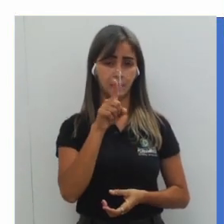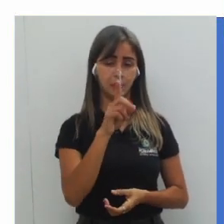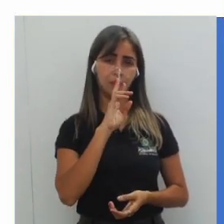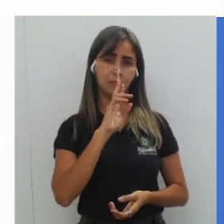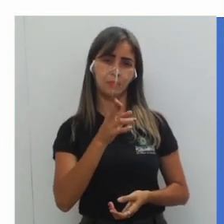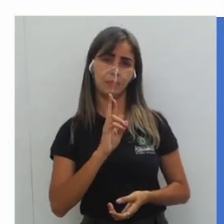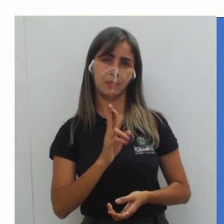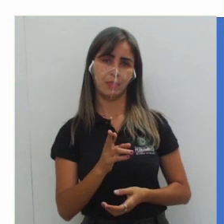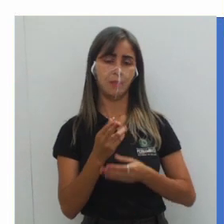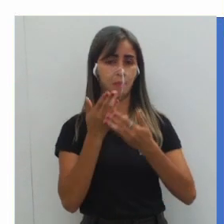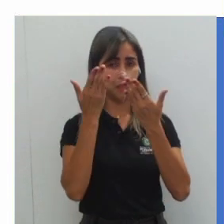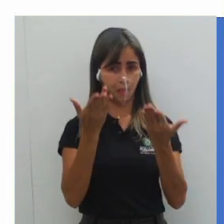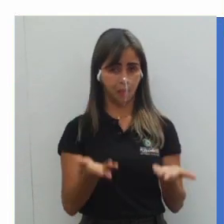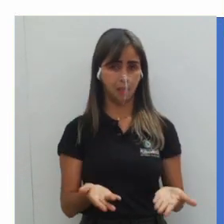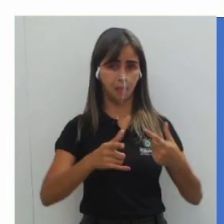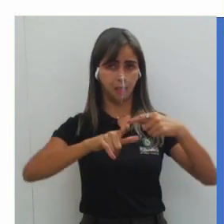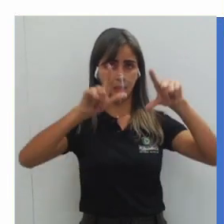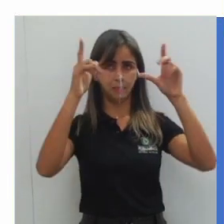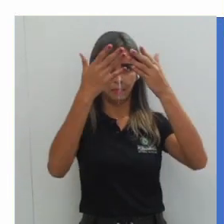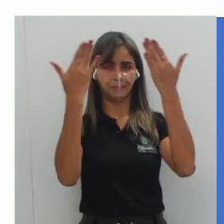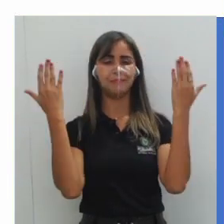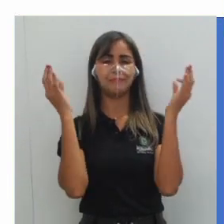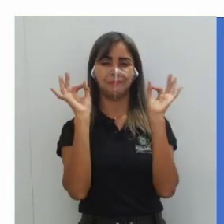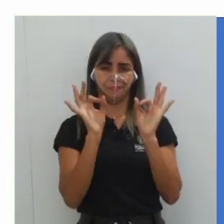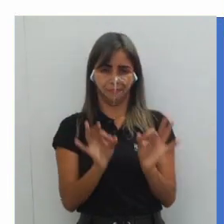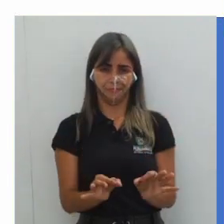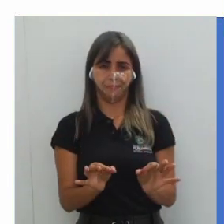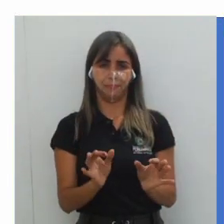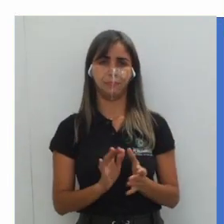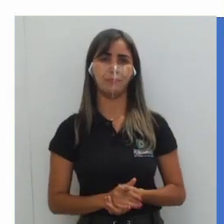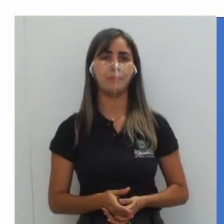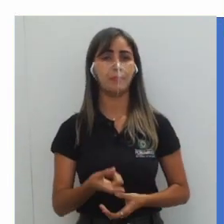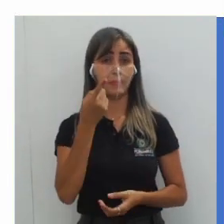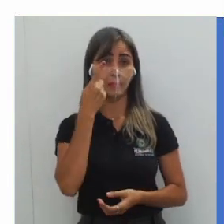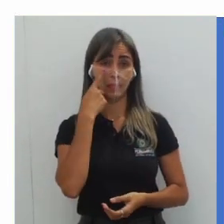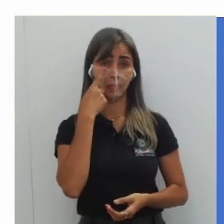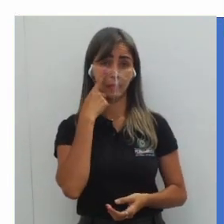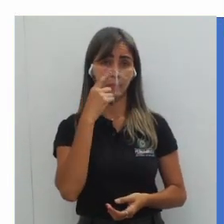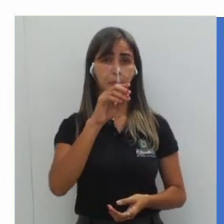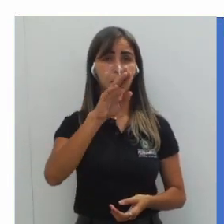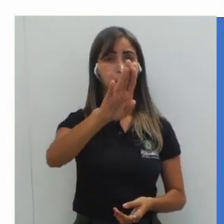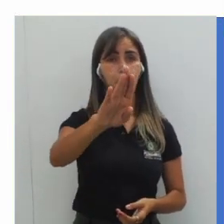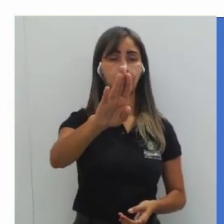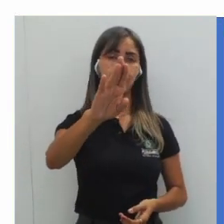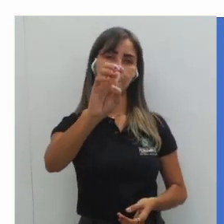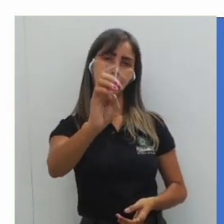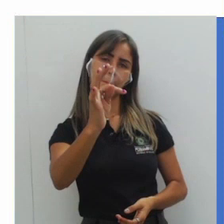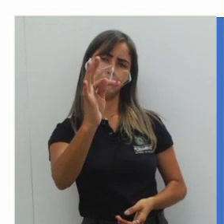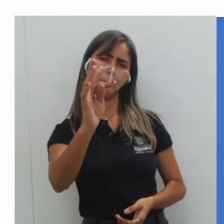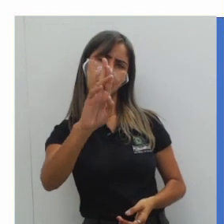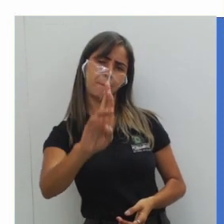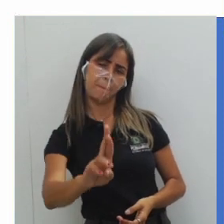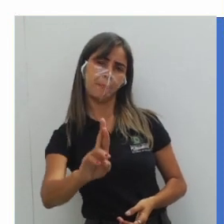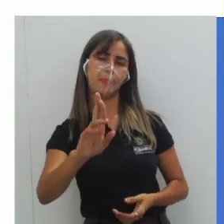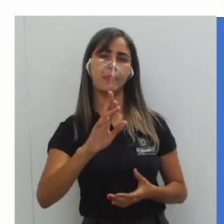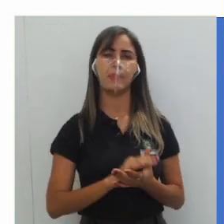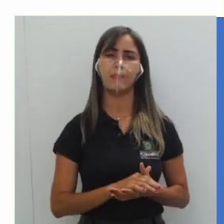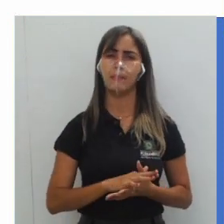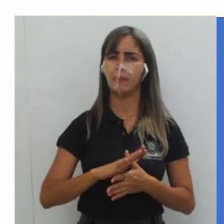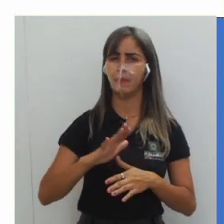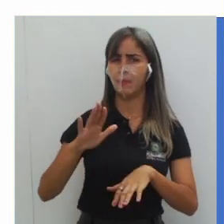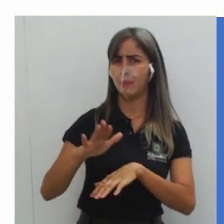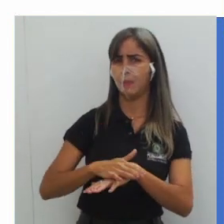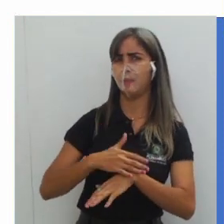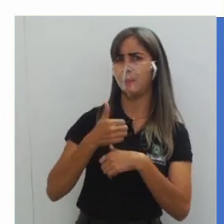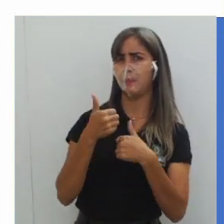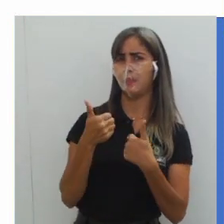Se você respondeu dessa maneira, está correto. Então a gente vê aí, ó, passinho is better than brega.